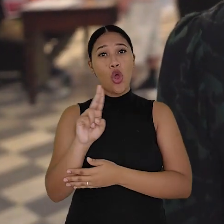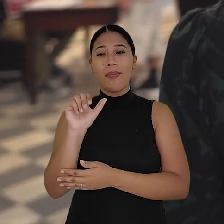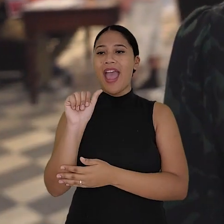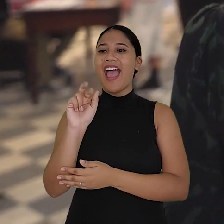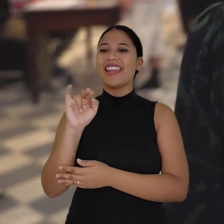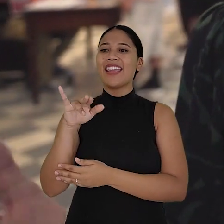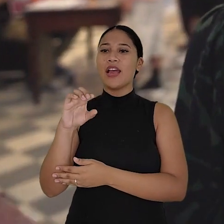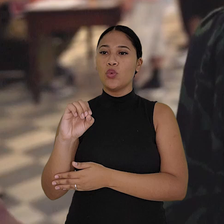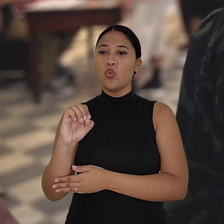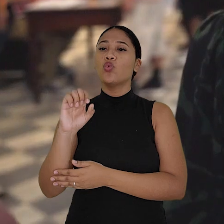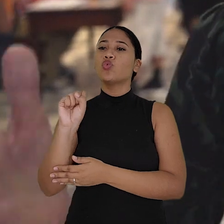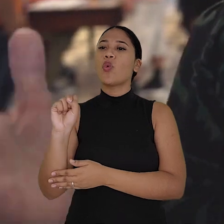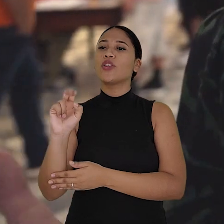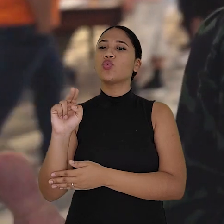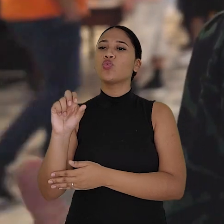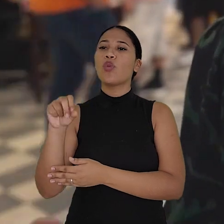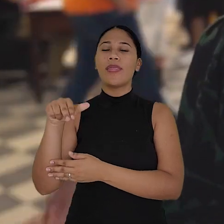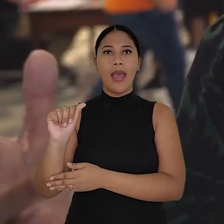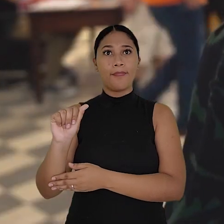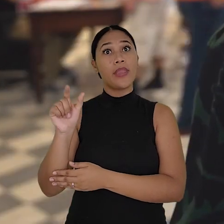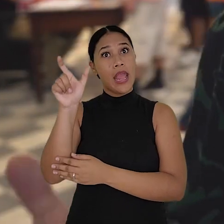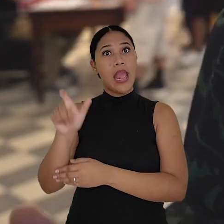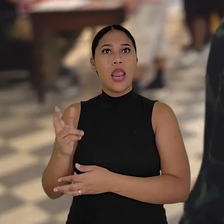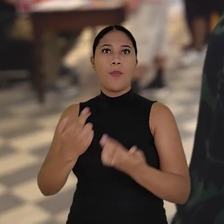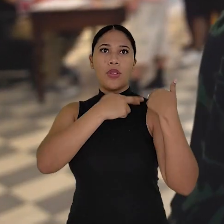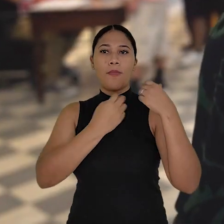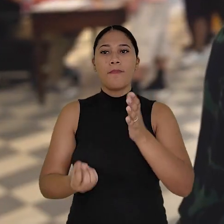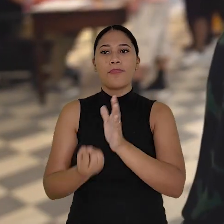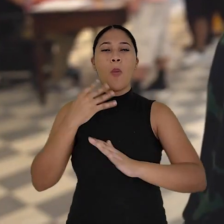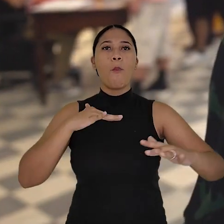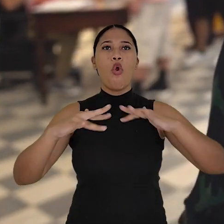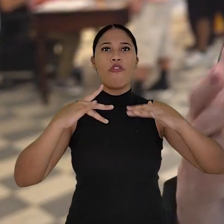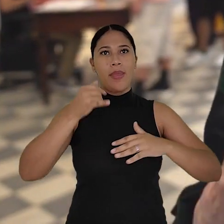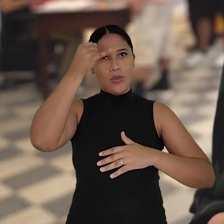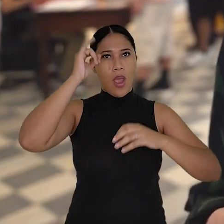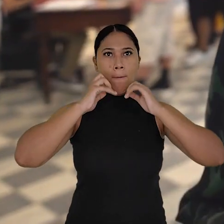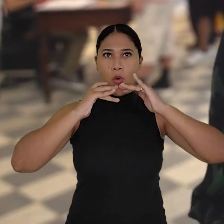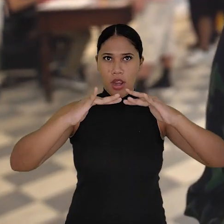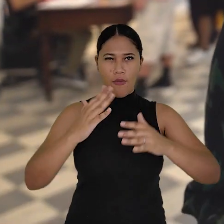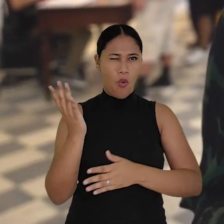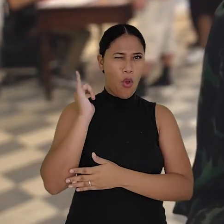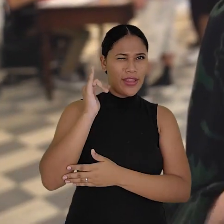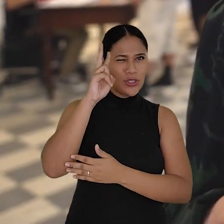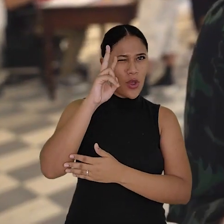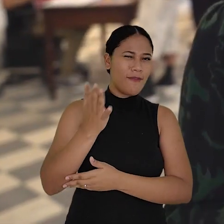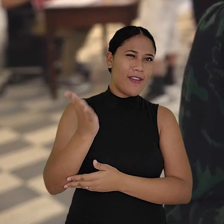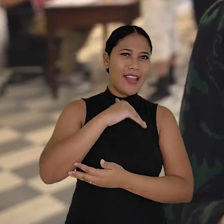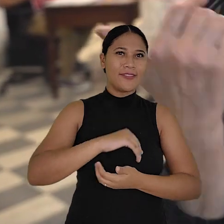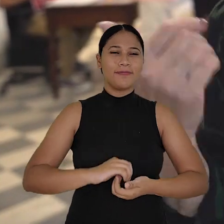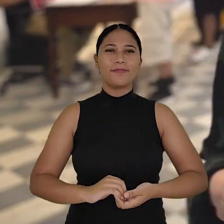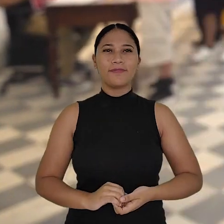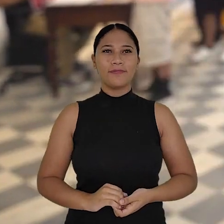é o nosso personagem principal, que foi a pessoa que criou o movimento armorial. Eu vou contar um pouquinho para vocês toda